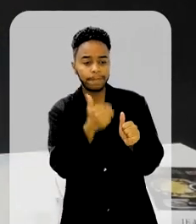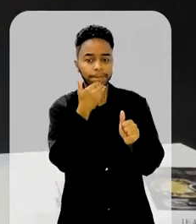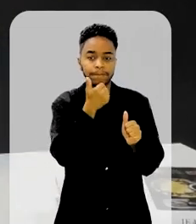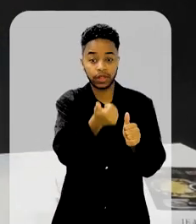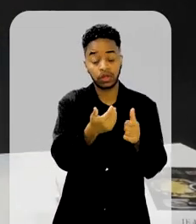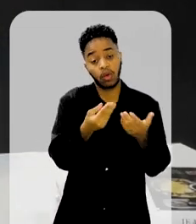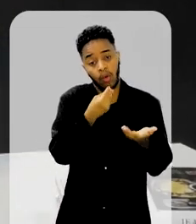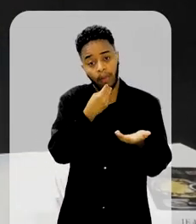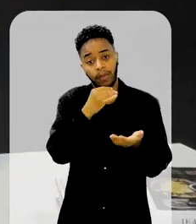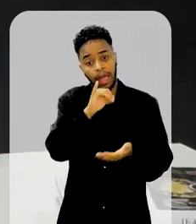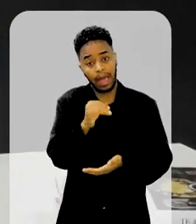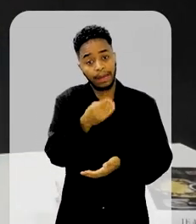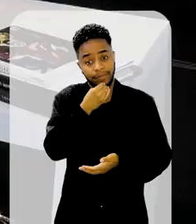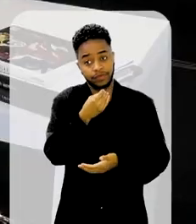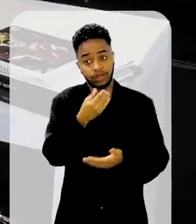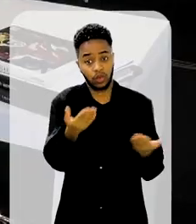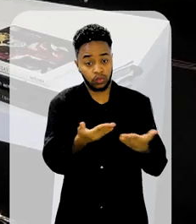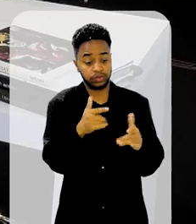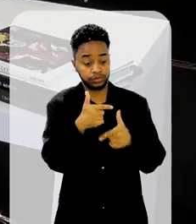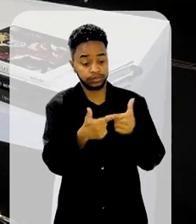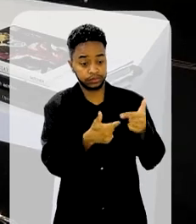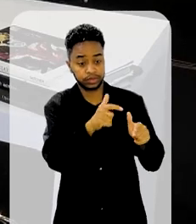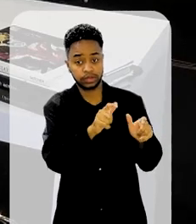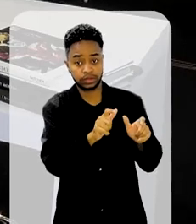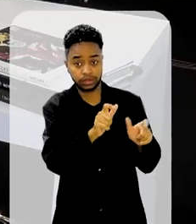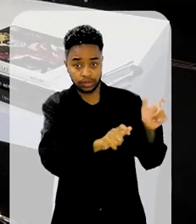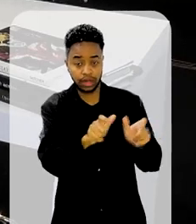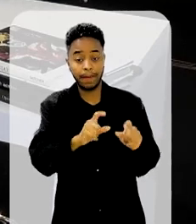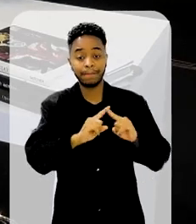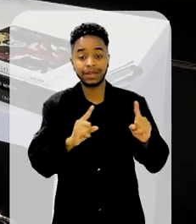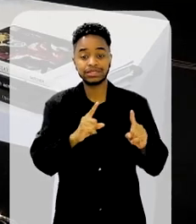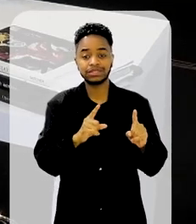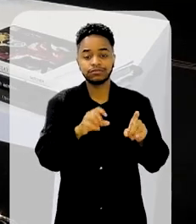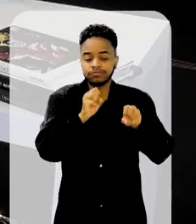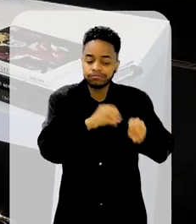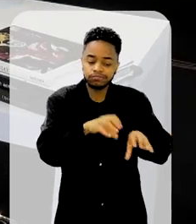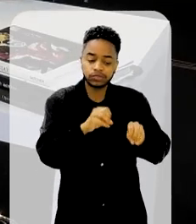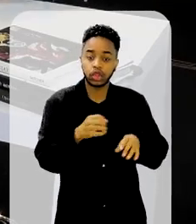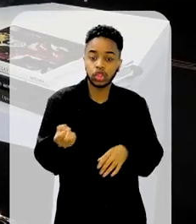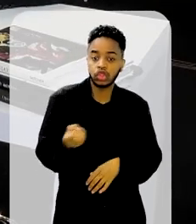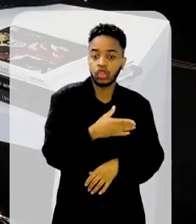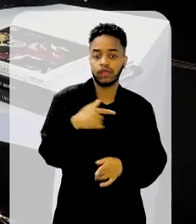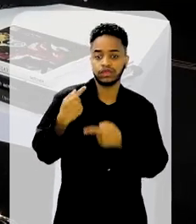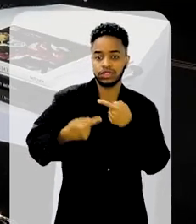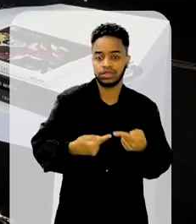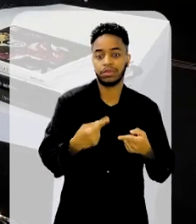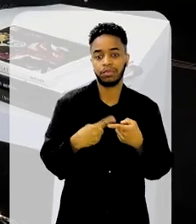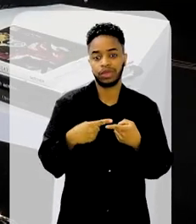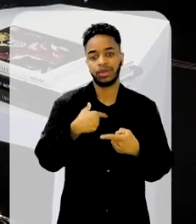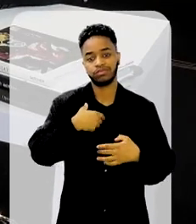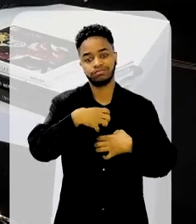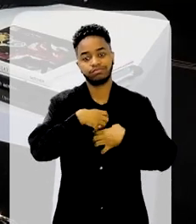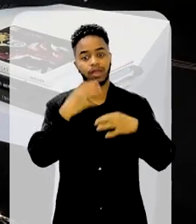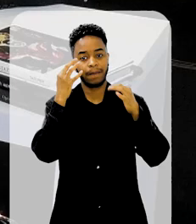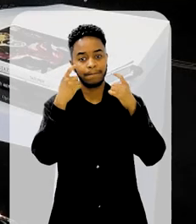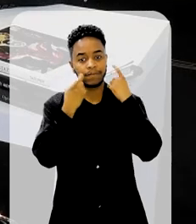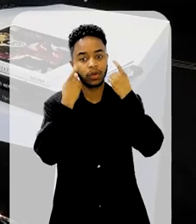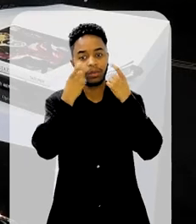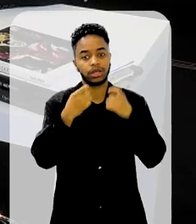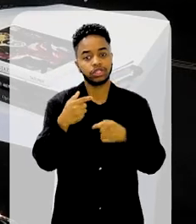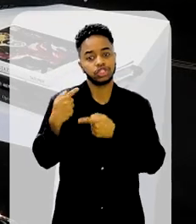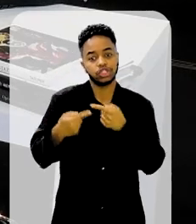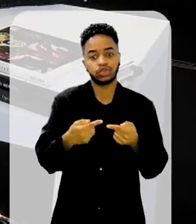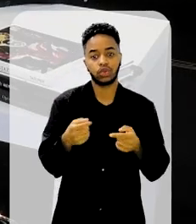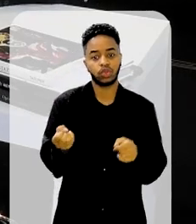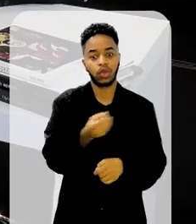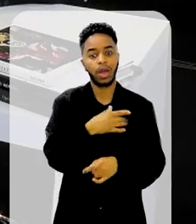p p pá aproveitando Evidente a mão de obra que hoje trabalha né E ali você vai formar uma nova geração me preocupa muito essa questão da